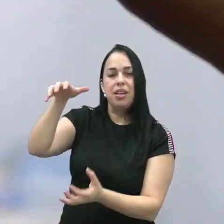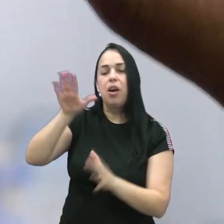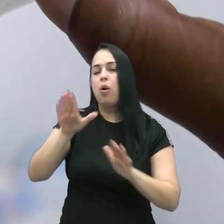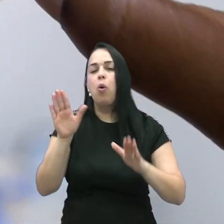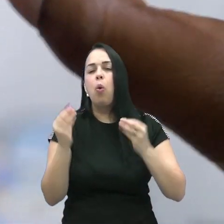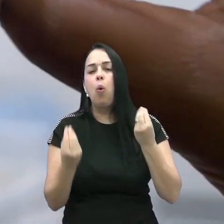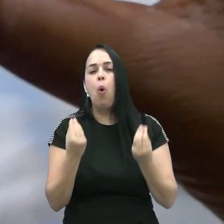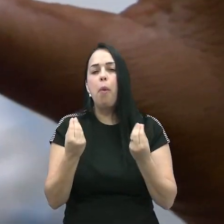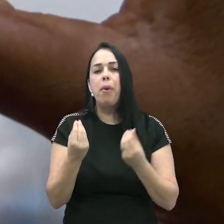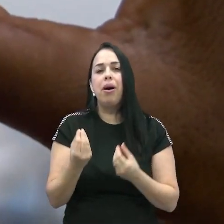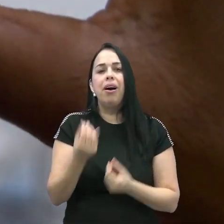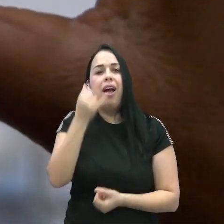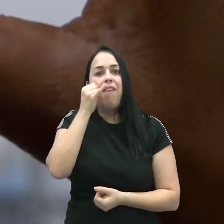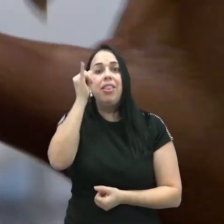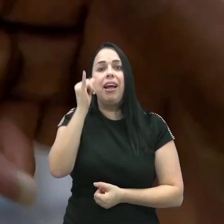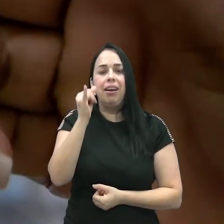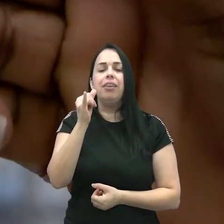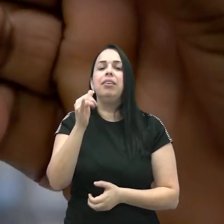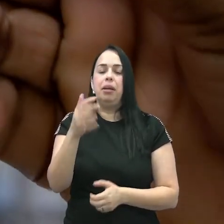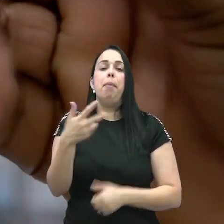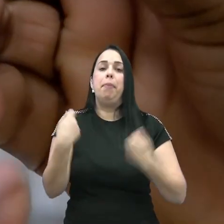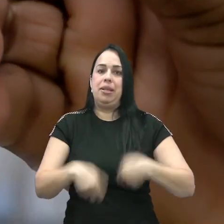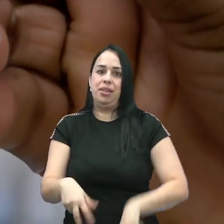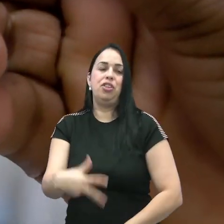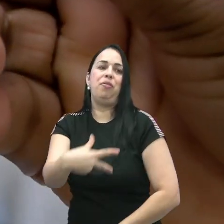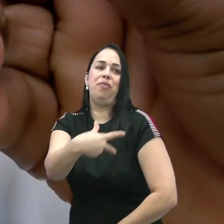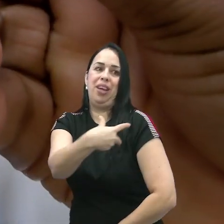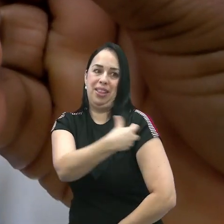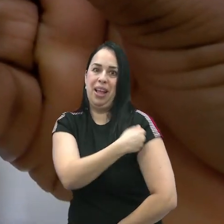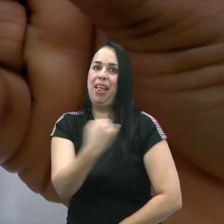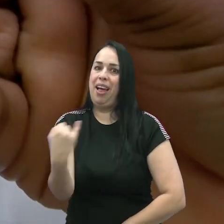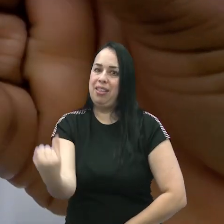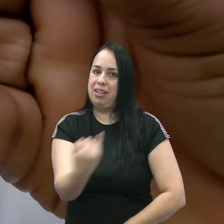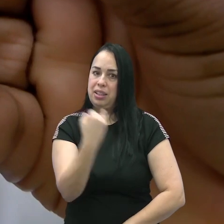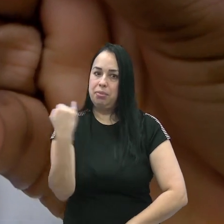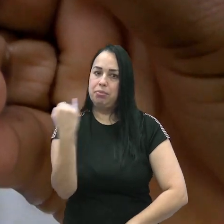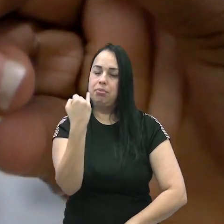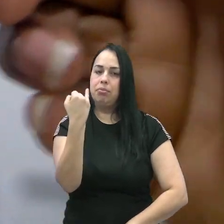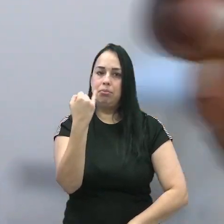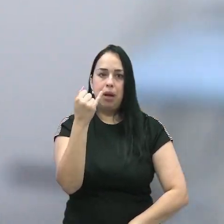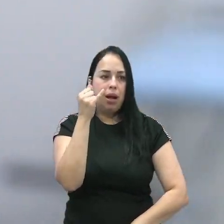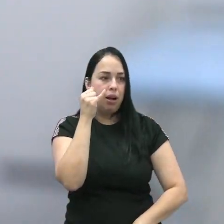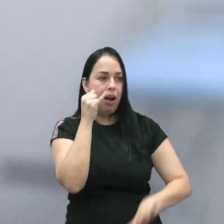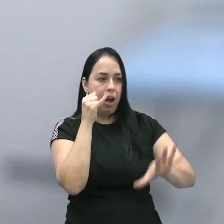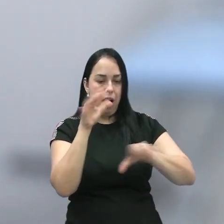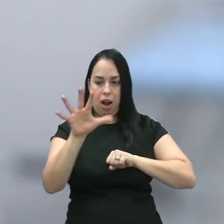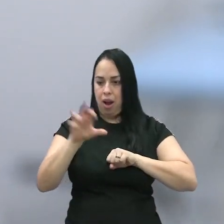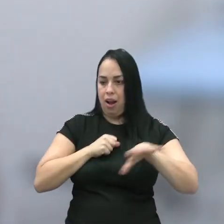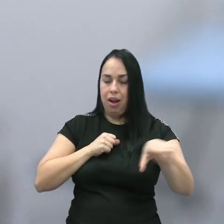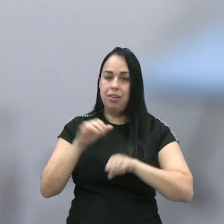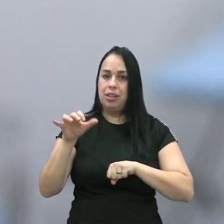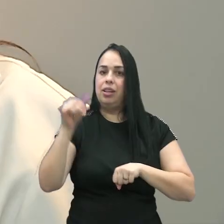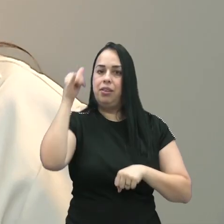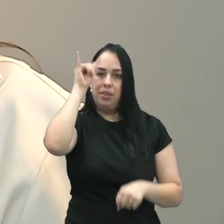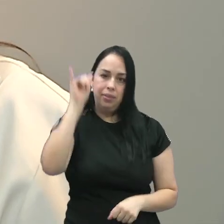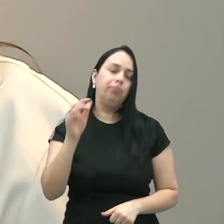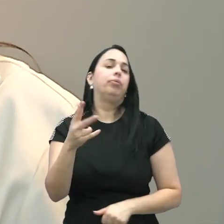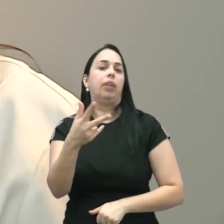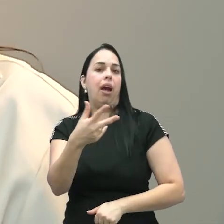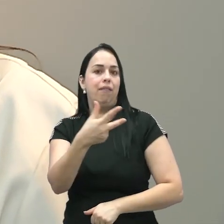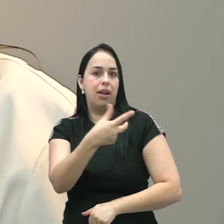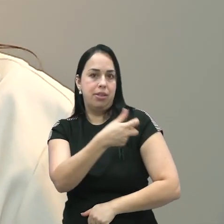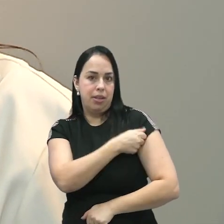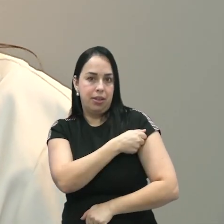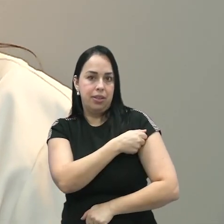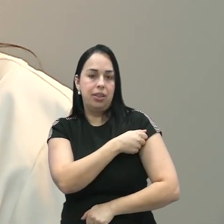melhor forma de se prevenir é manter a vacinação em dia, essencial para evitar as doenças. Então, a gente